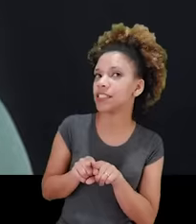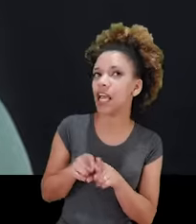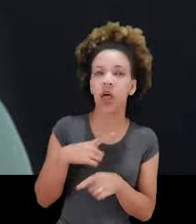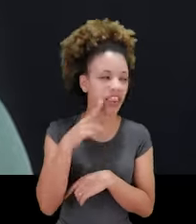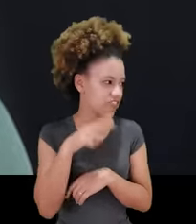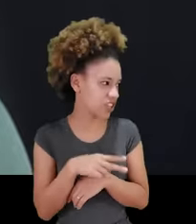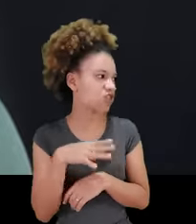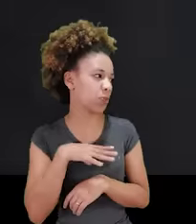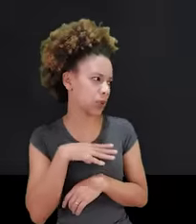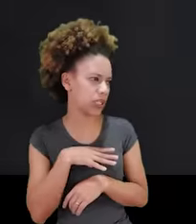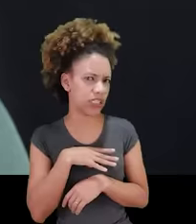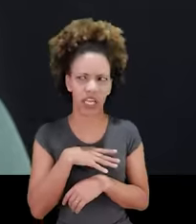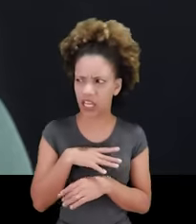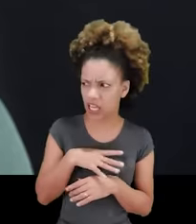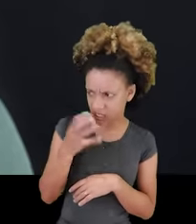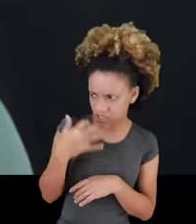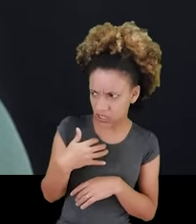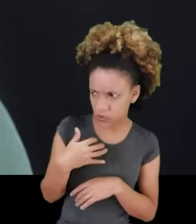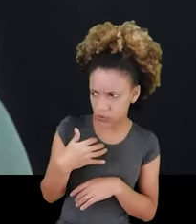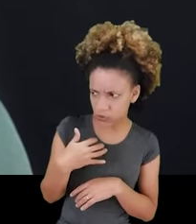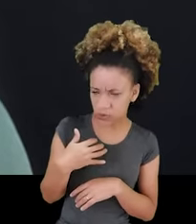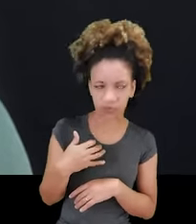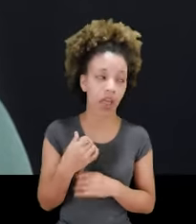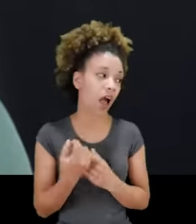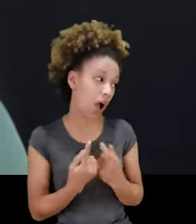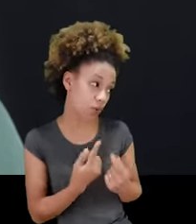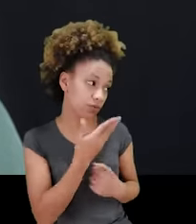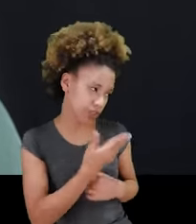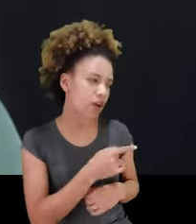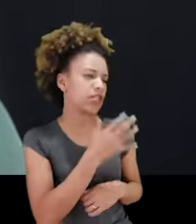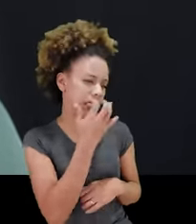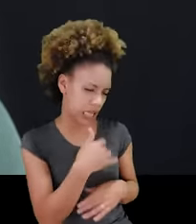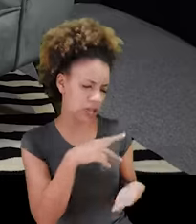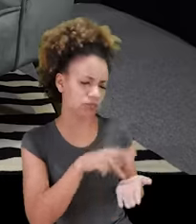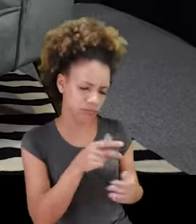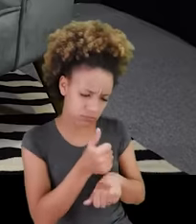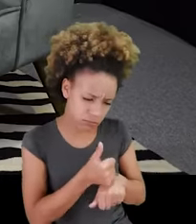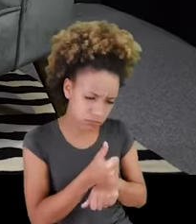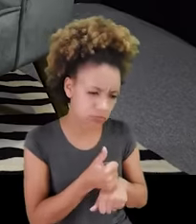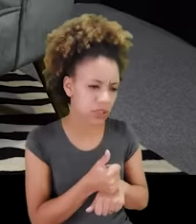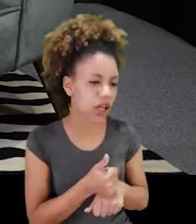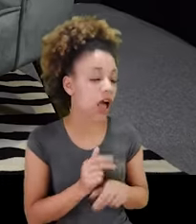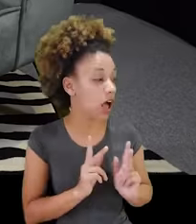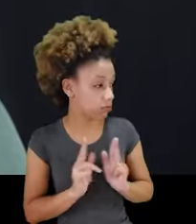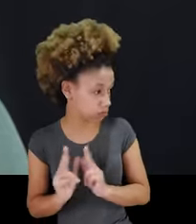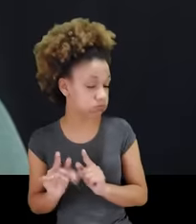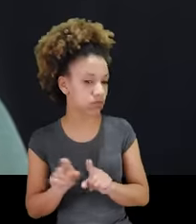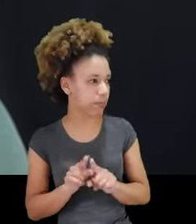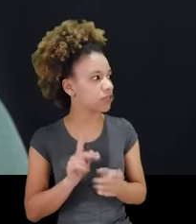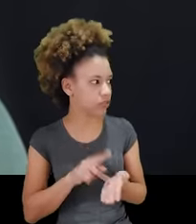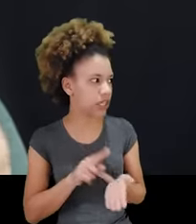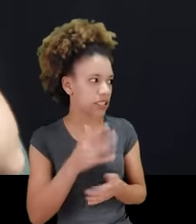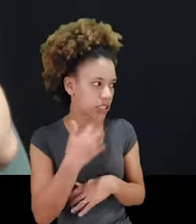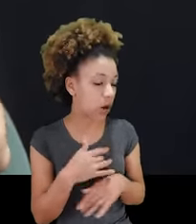tenho essa visão de português. É sério? Juro pra você. Tirando alguns, por exemplo, você é um cara sério, o pessoal daqui da minha produção é sério, de verdade,